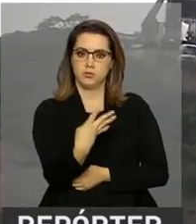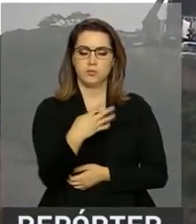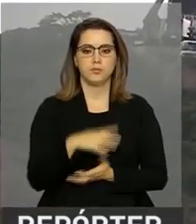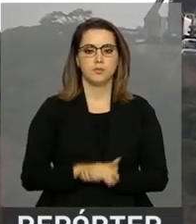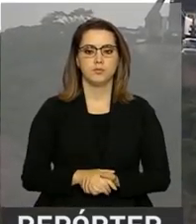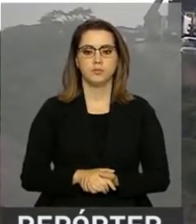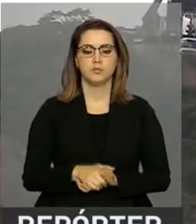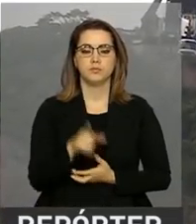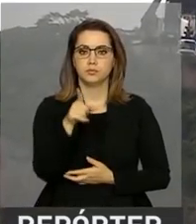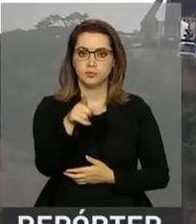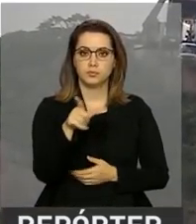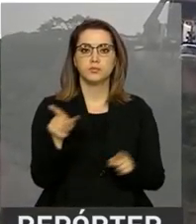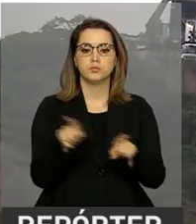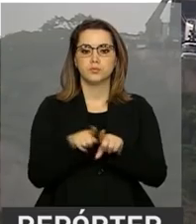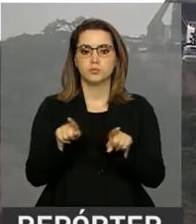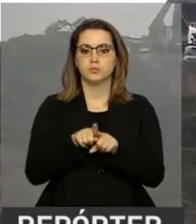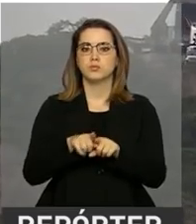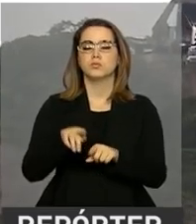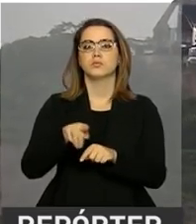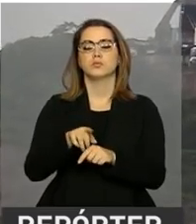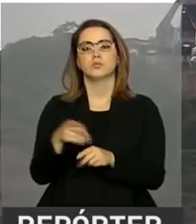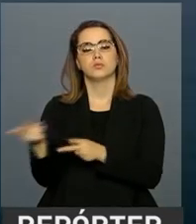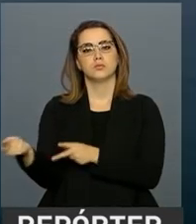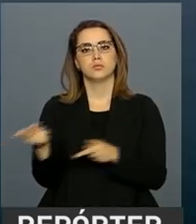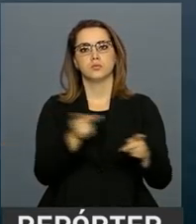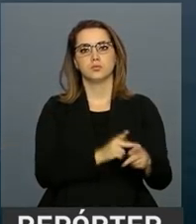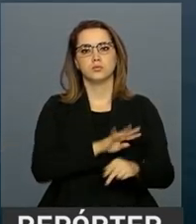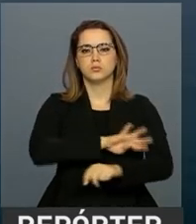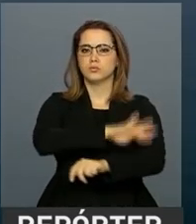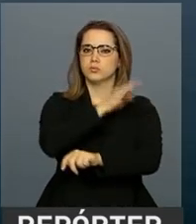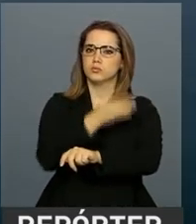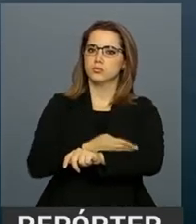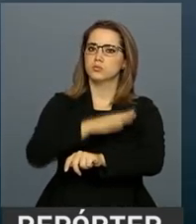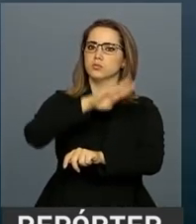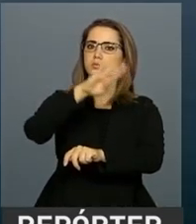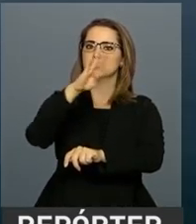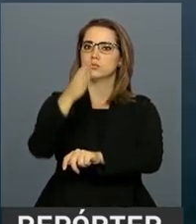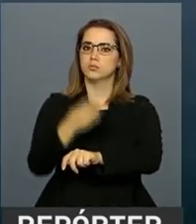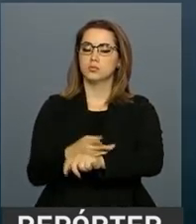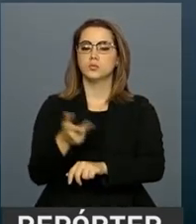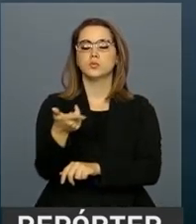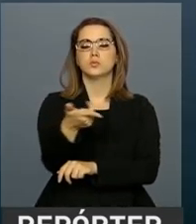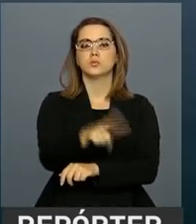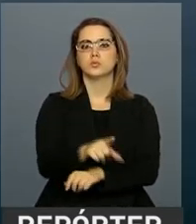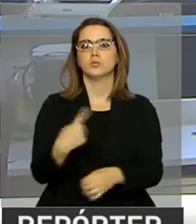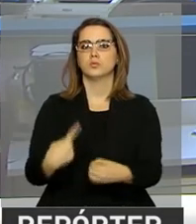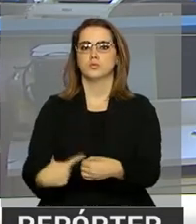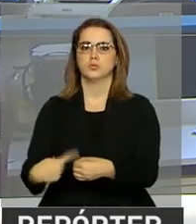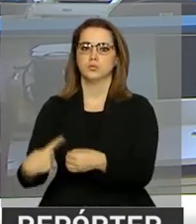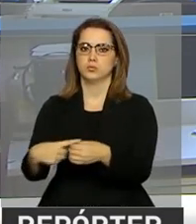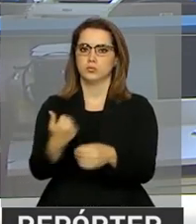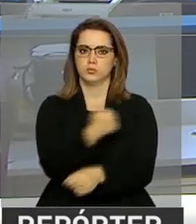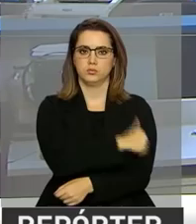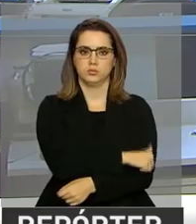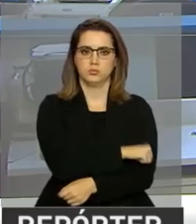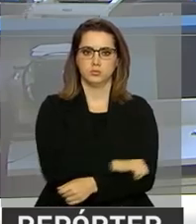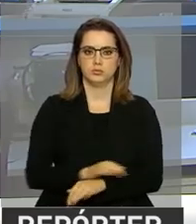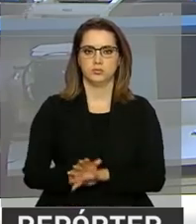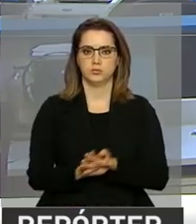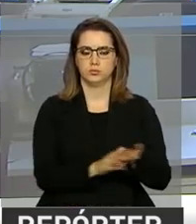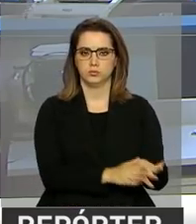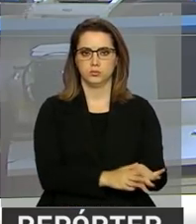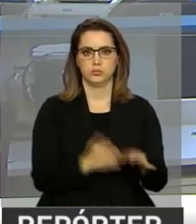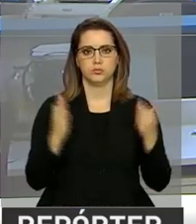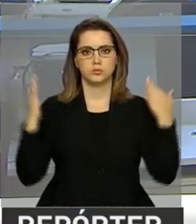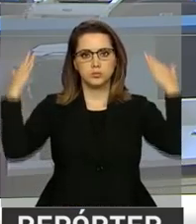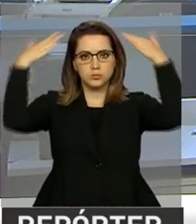1984. A tocha também vai visitar o Pão de Açúcar e os bairros tradicionais do Rio de Janeiro. E o Papa